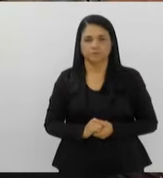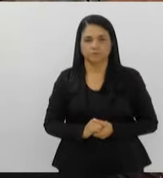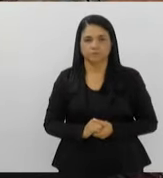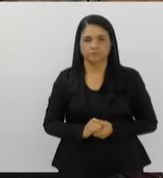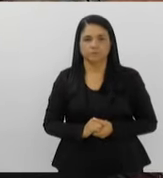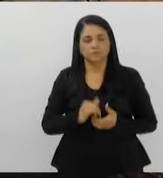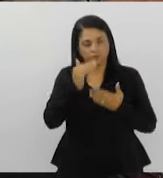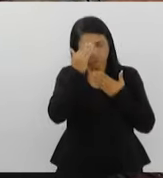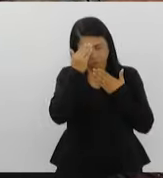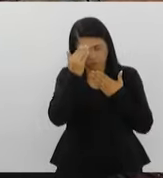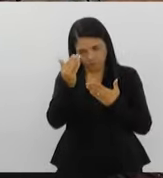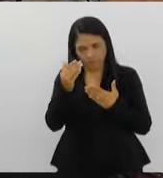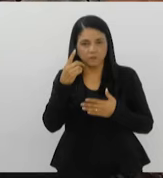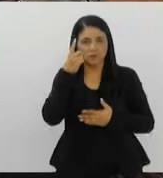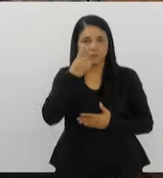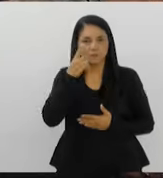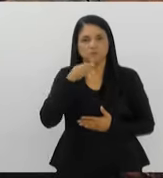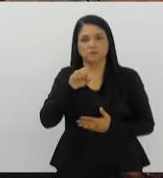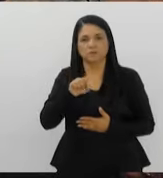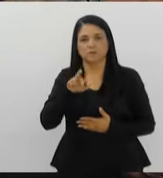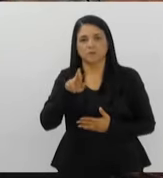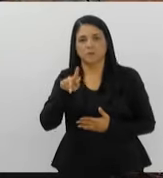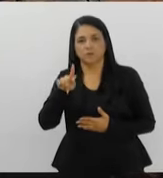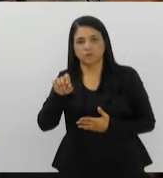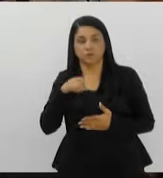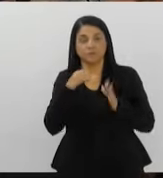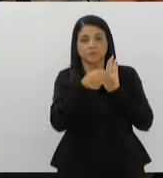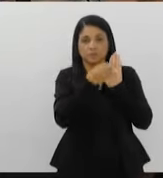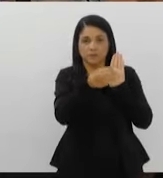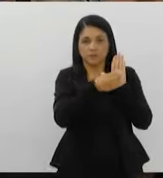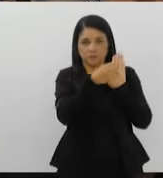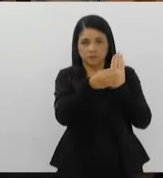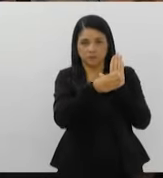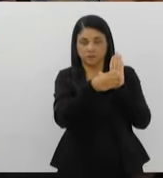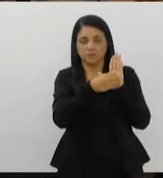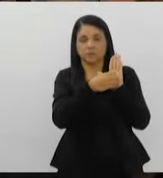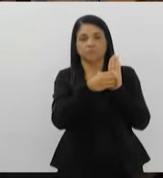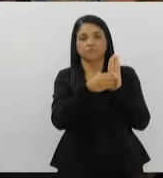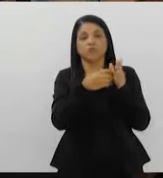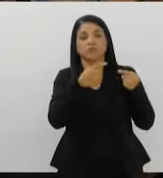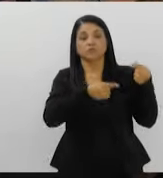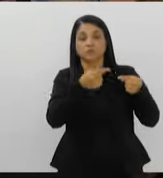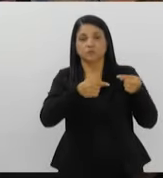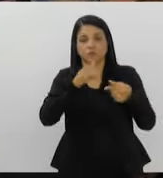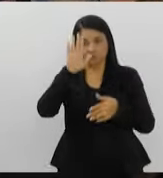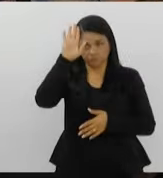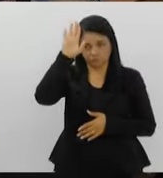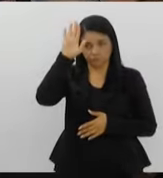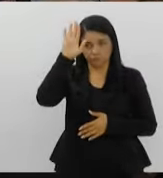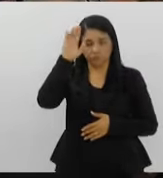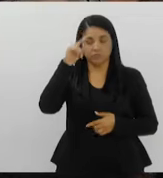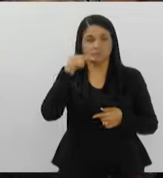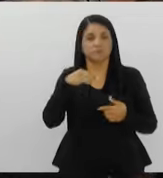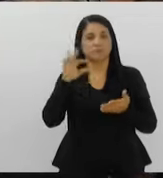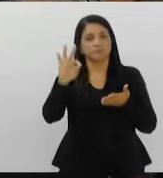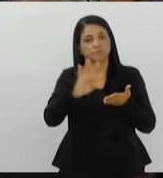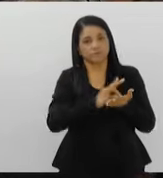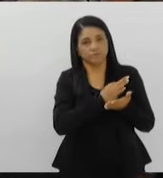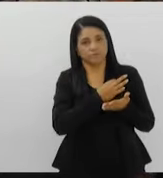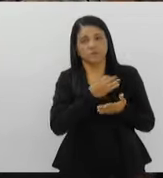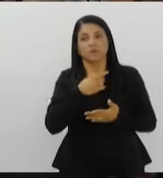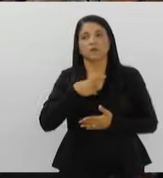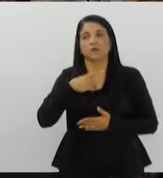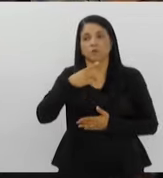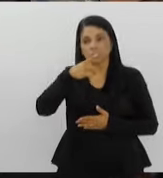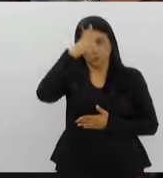Muito obrigado, deputado doutor Serginho, com os pareceres emitidos em discussão. Para discutir, presidente. Primeiro orador inscrito, deputado Luiz